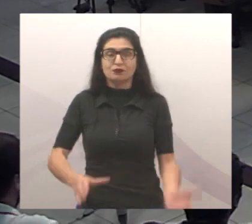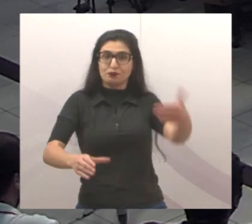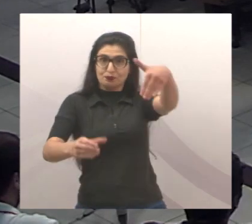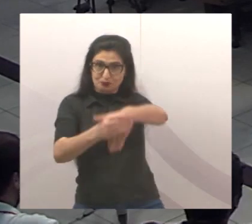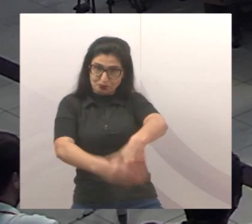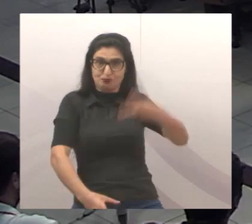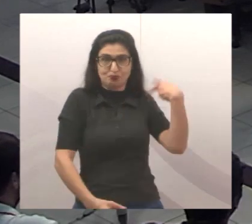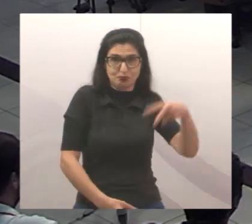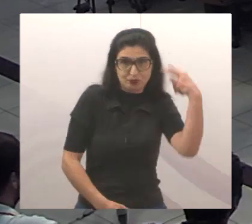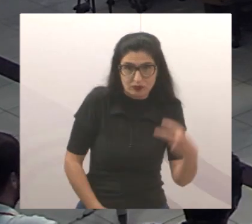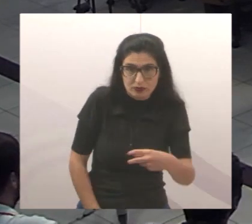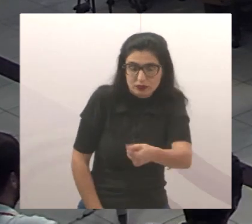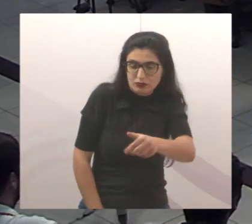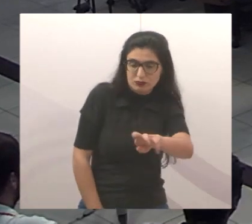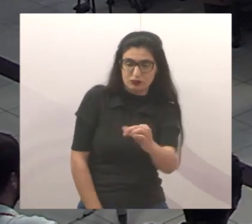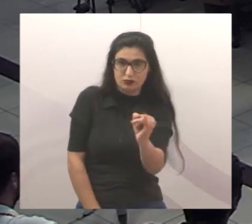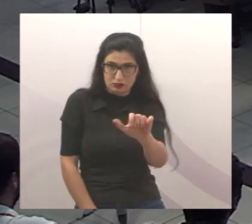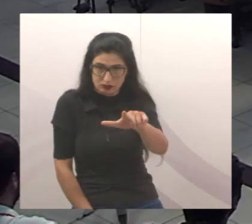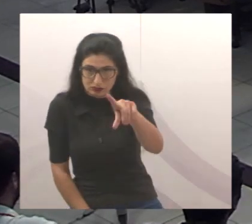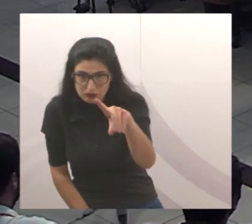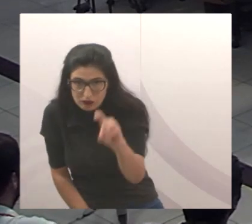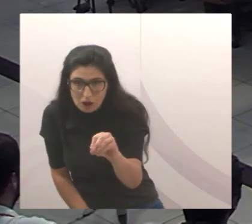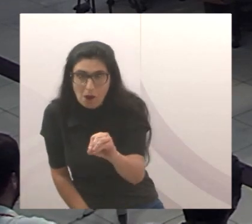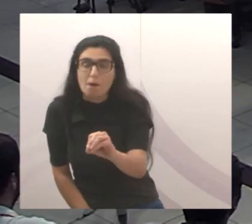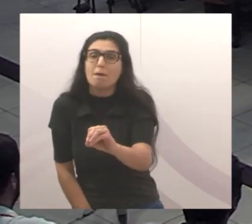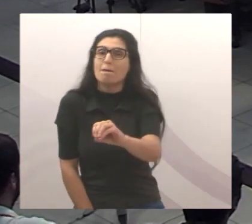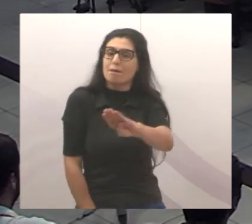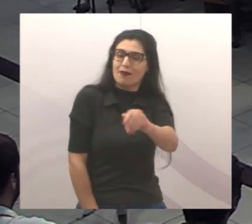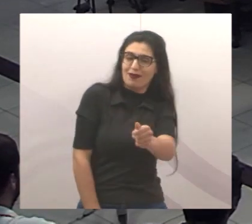Como vota o vereador Arildo Batista?